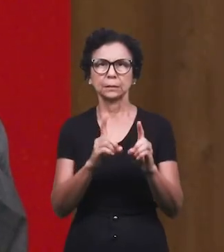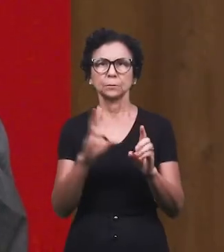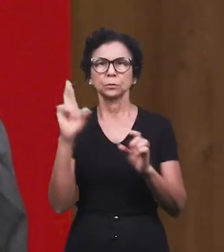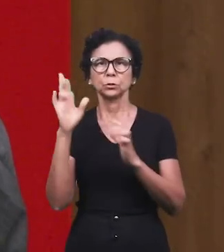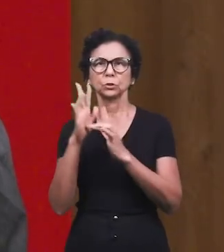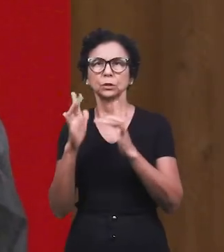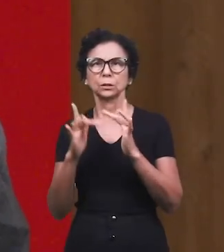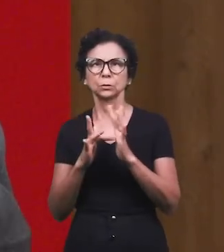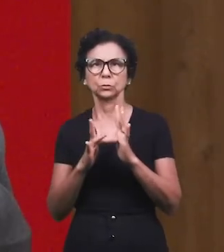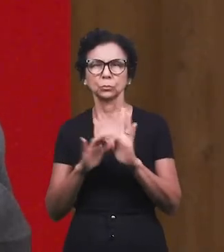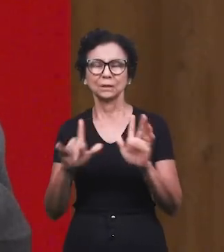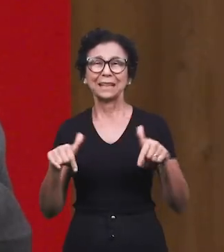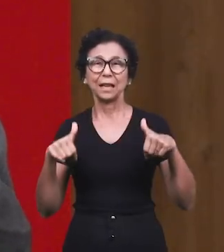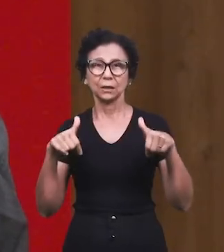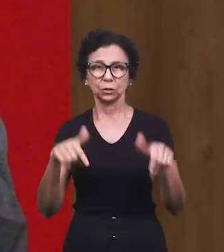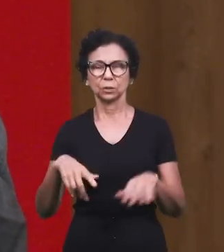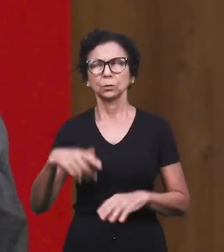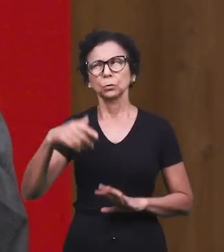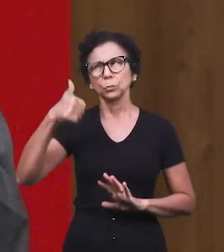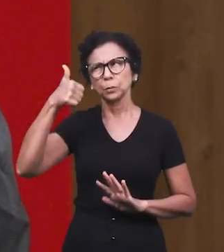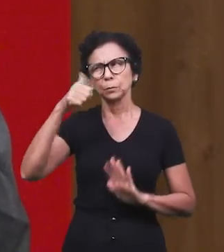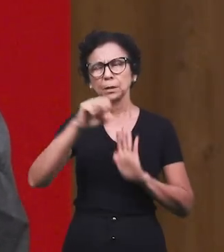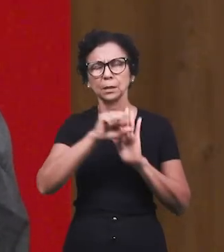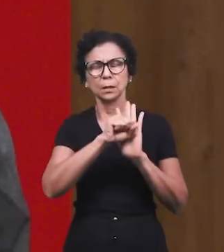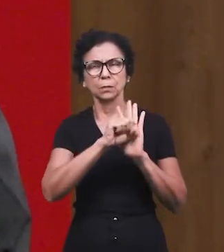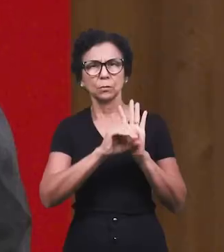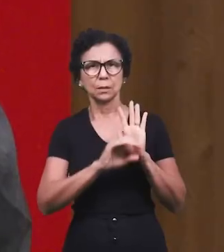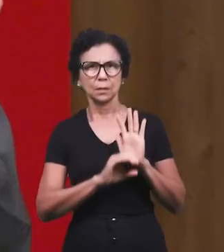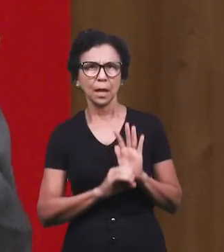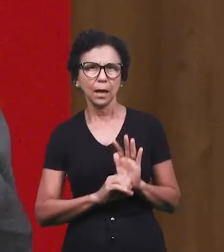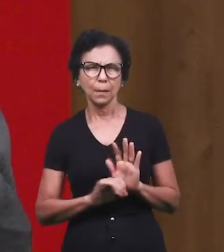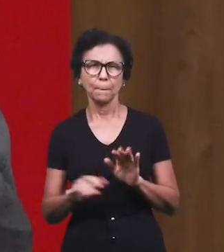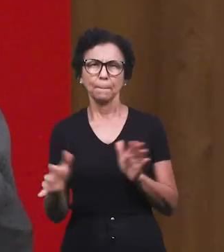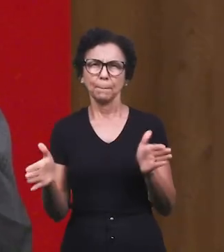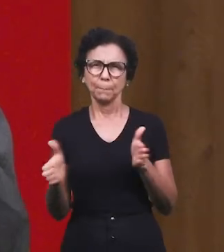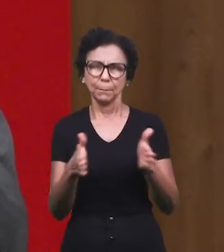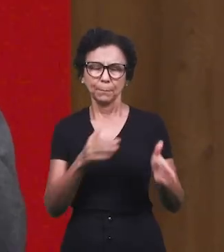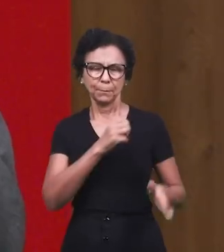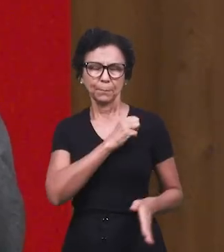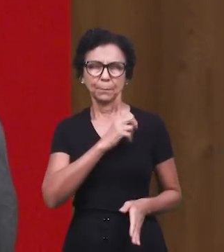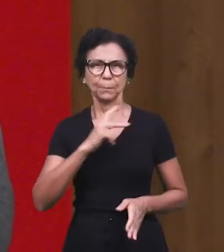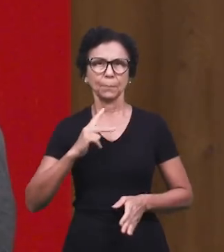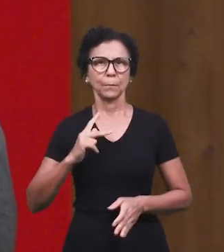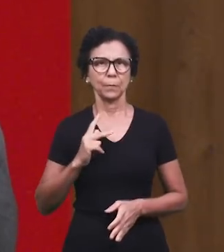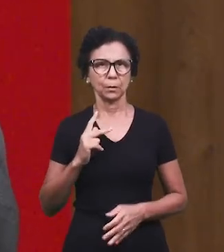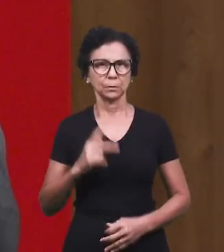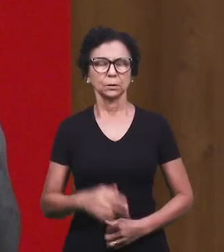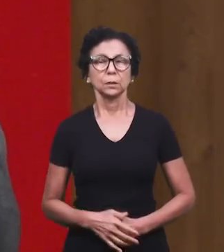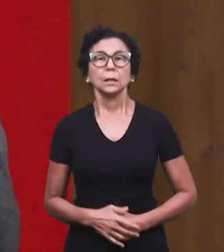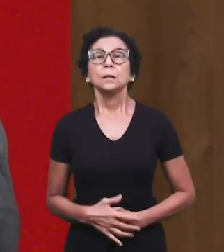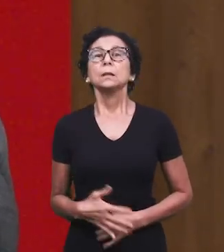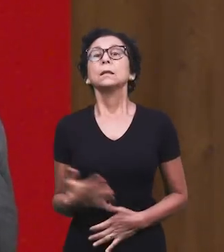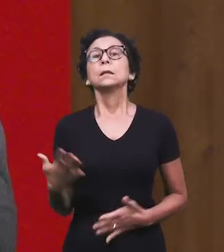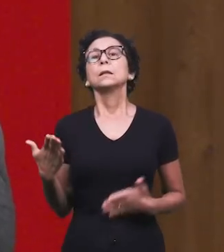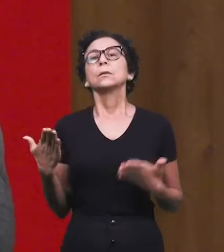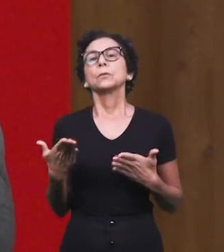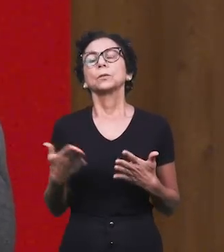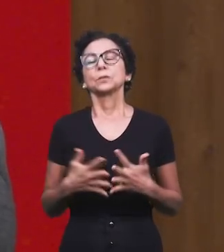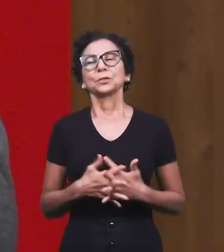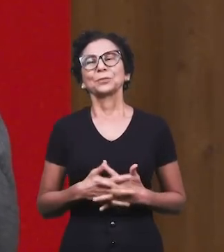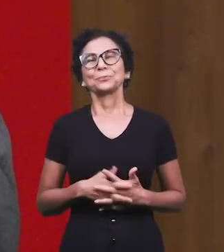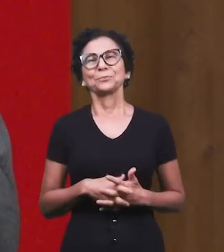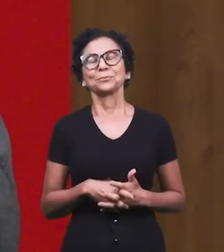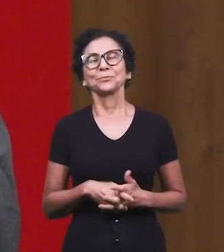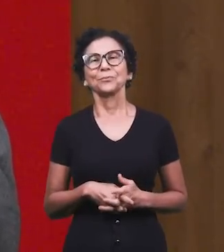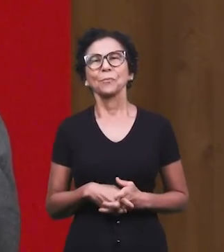Jesus no primeiro século, ou na era apostólica. No episódio de hoje, nós